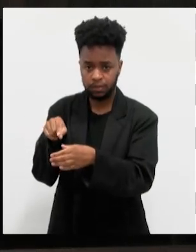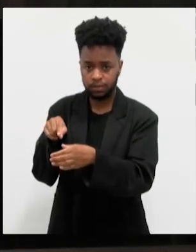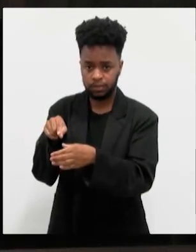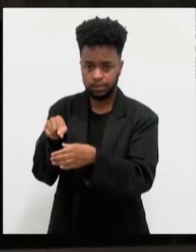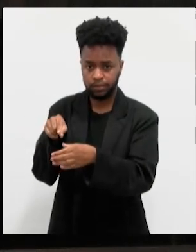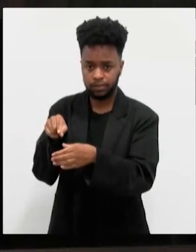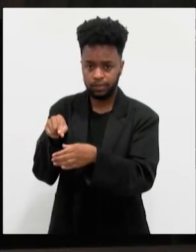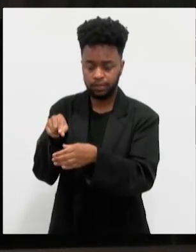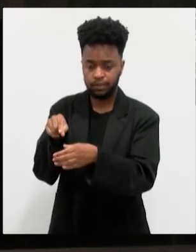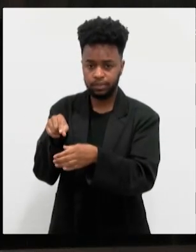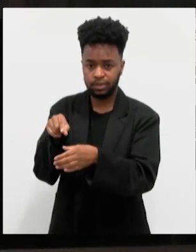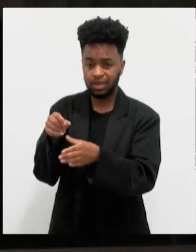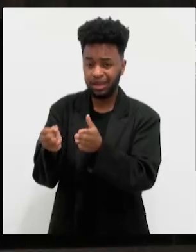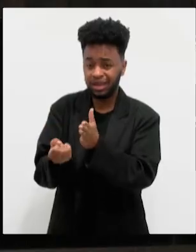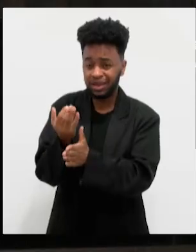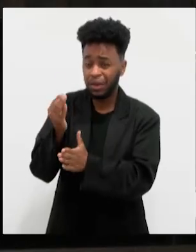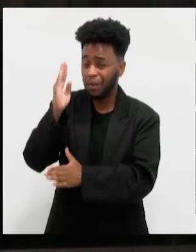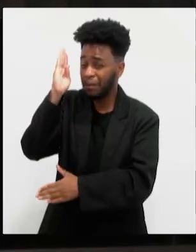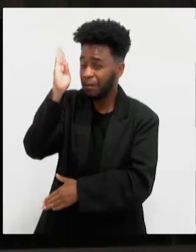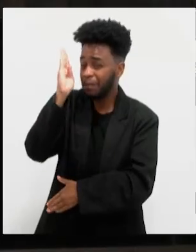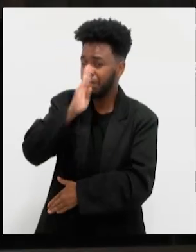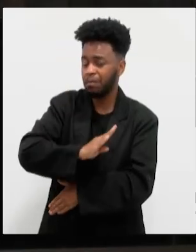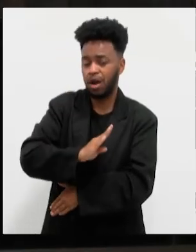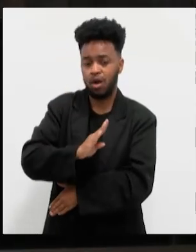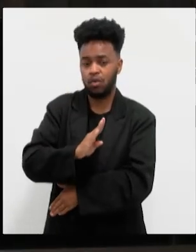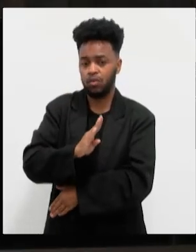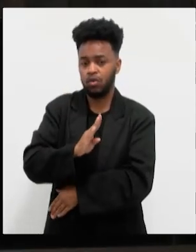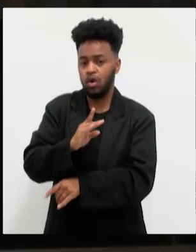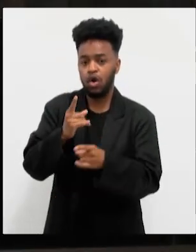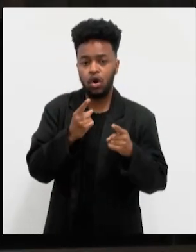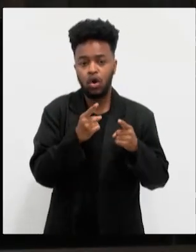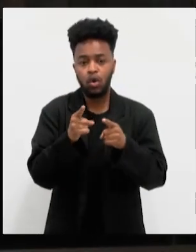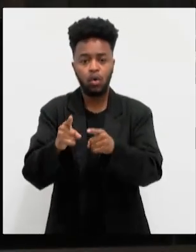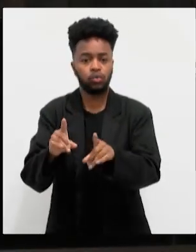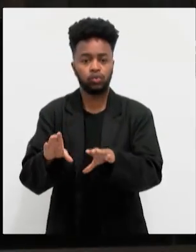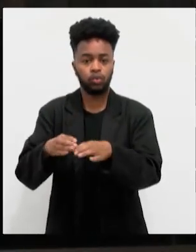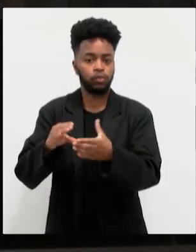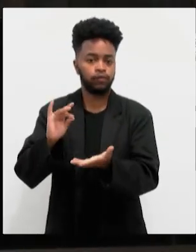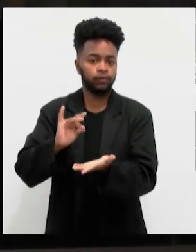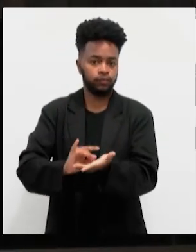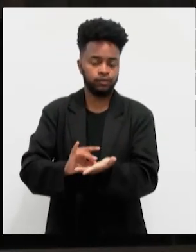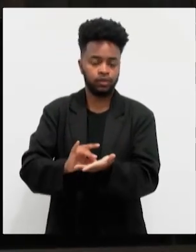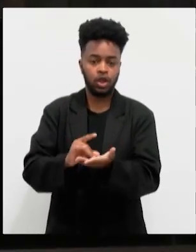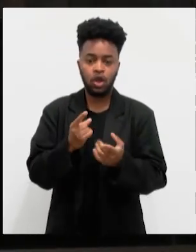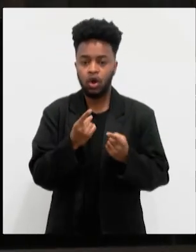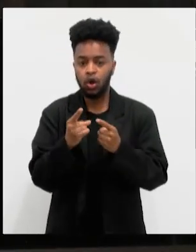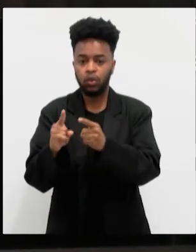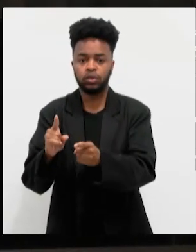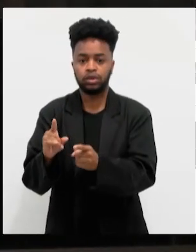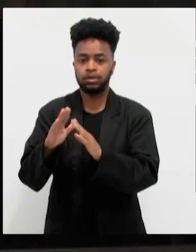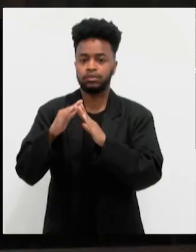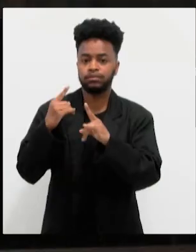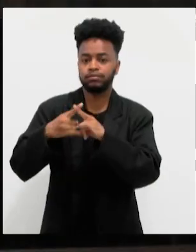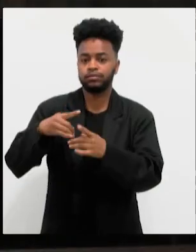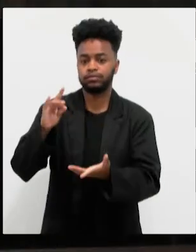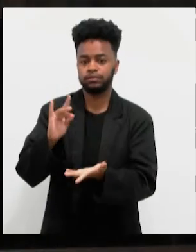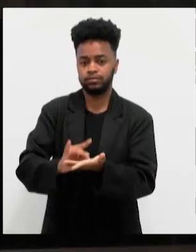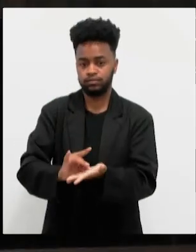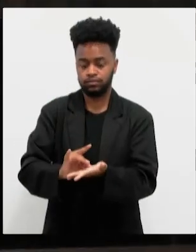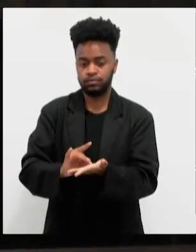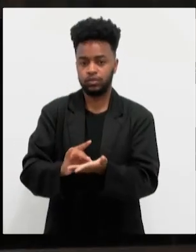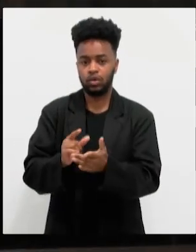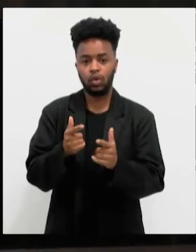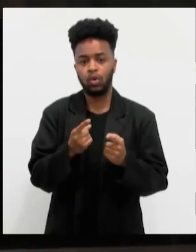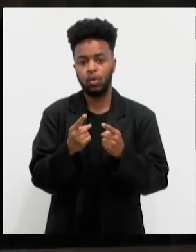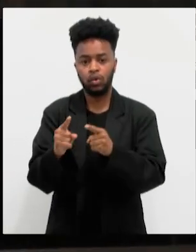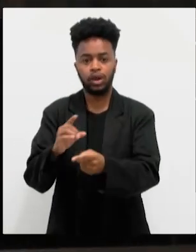produzem um grande mal aos verdadeiros evangélicos, à verdadeira igreja evangélica, às Assembleias